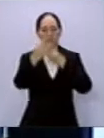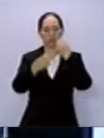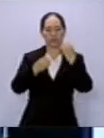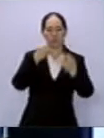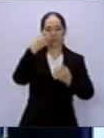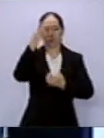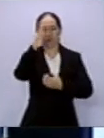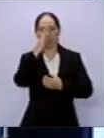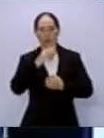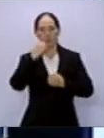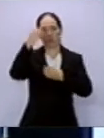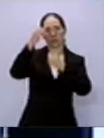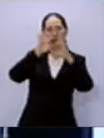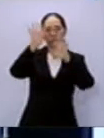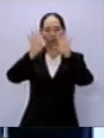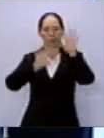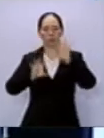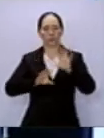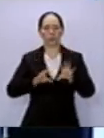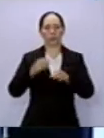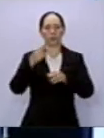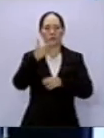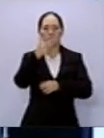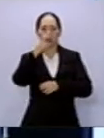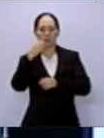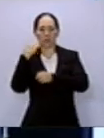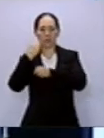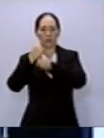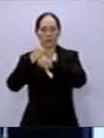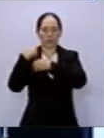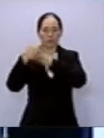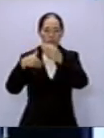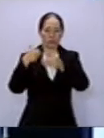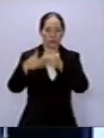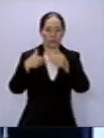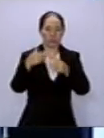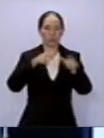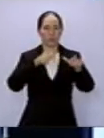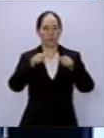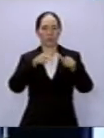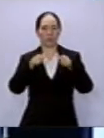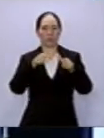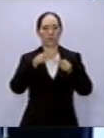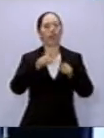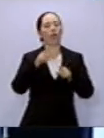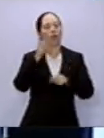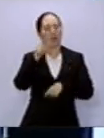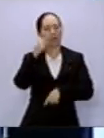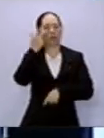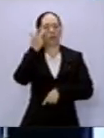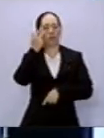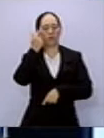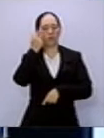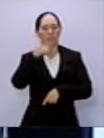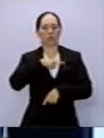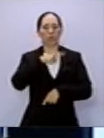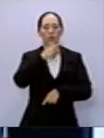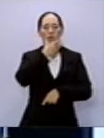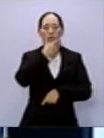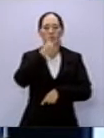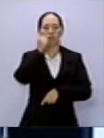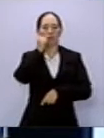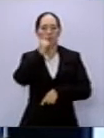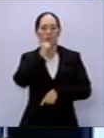de ponta a ponta pelos últimos 25 anos de que é muito normal você ter brasileiros e brasileiras